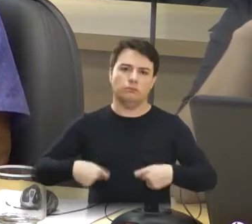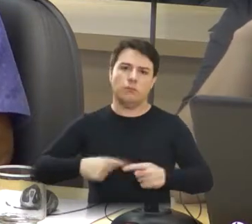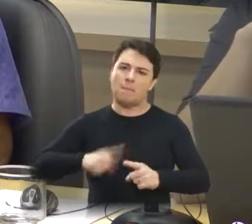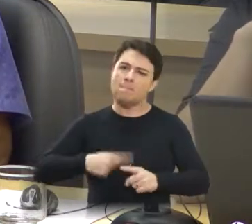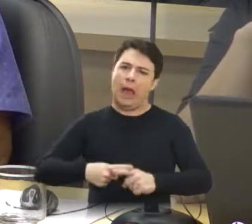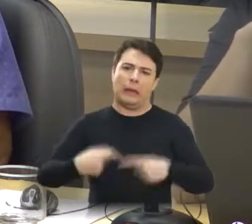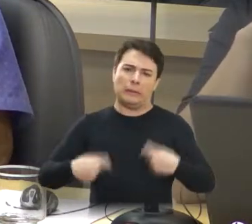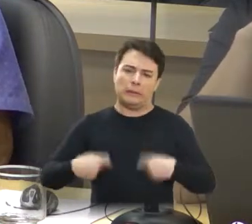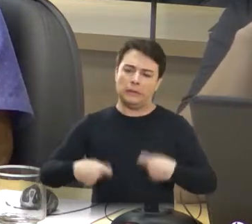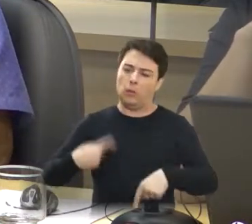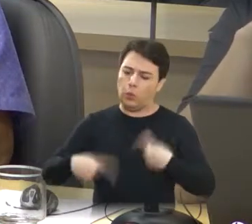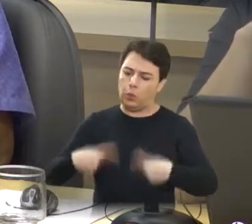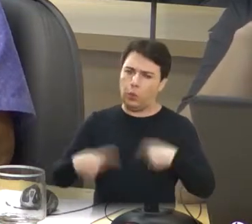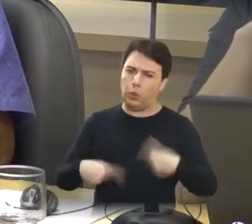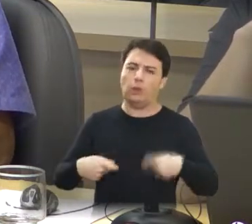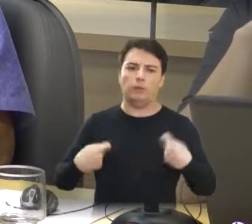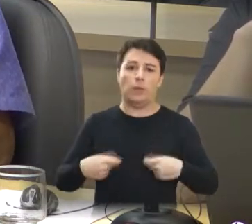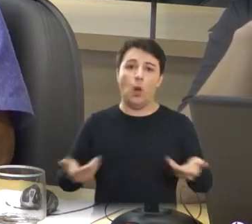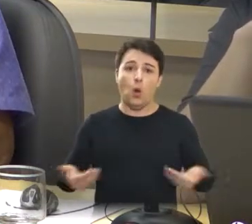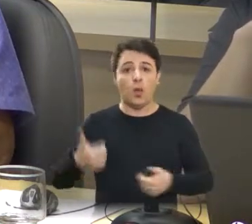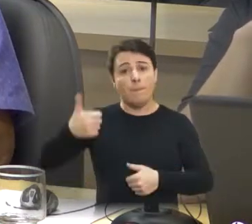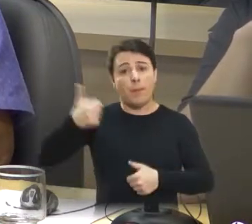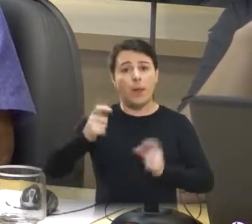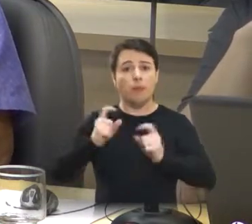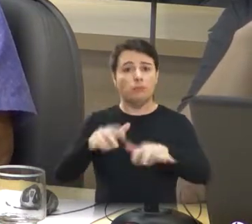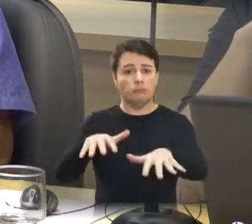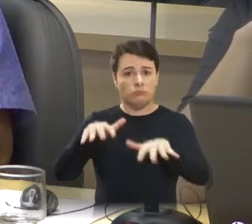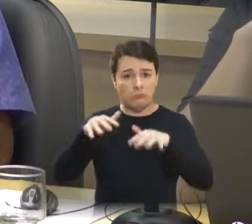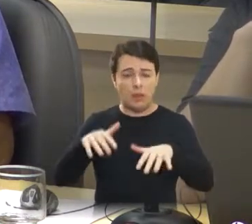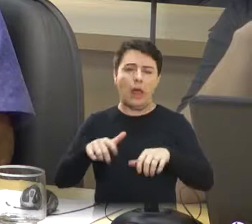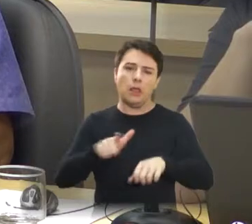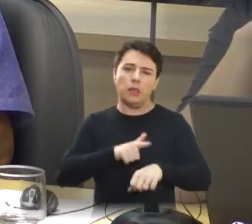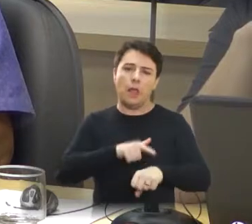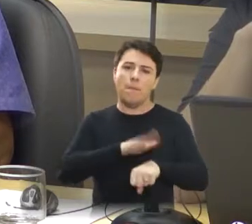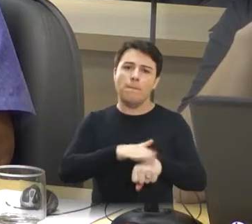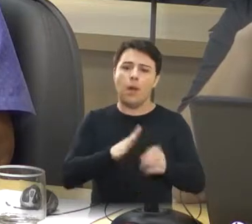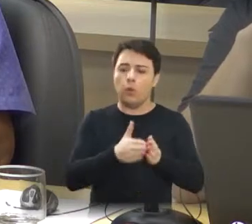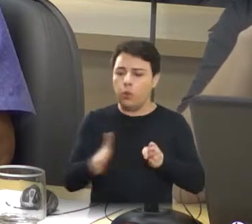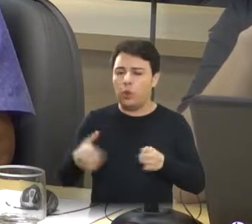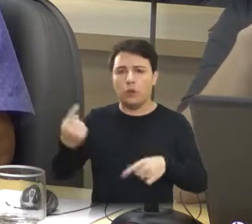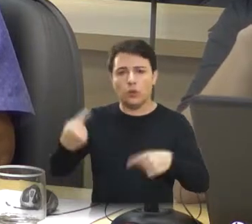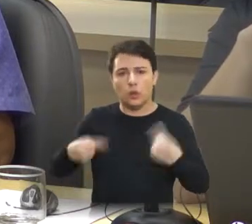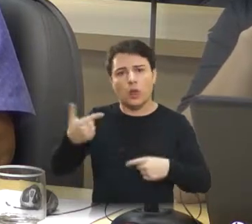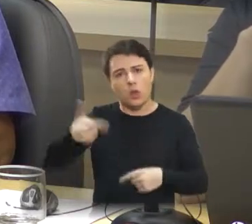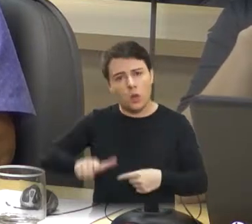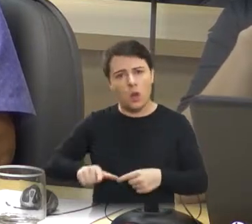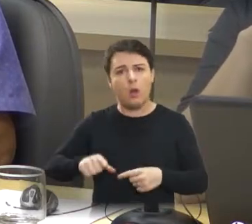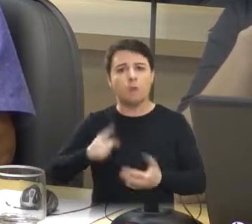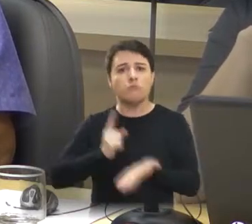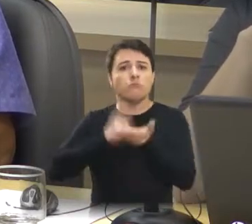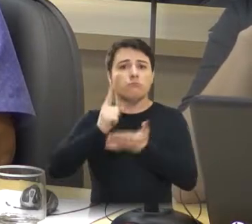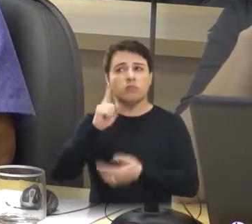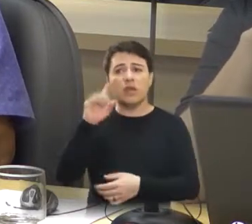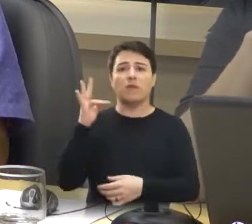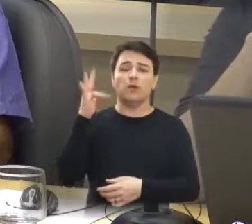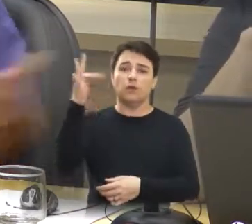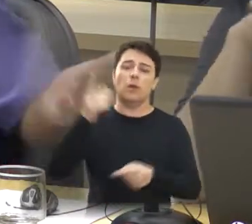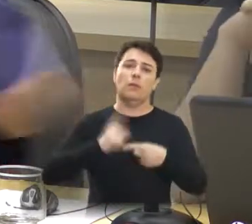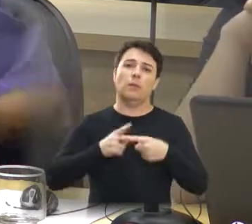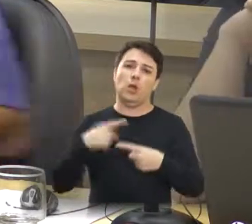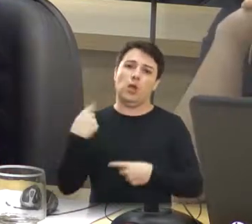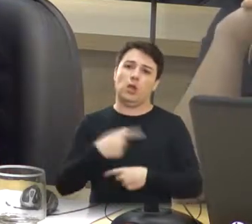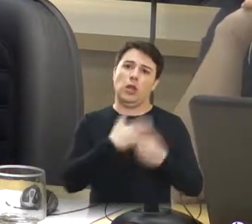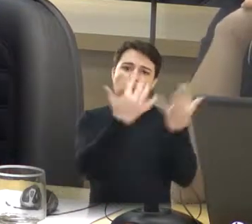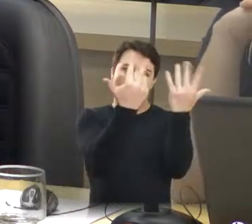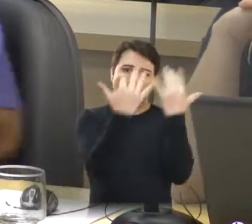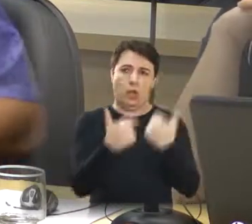mais do que esse projeto. Essa foi a primeira audiência pública, vai ter um prazo para se discutir de novo, marcar uma outra data, para a gente vir aqui.